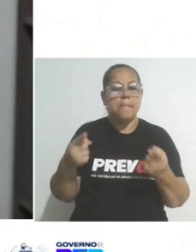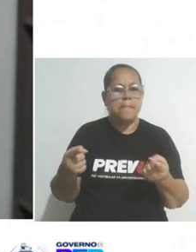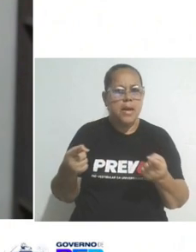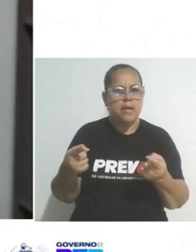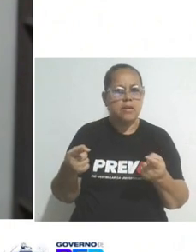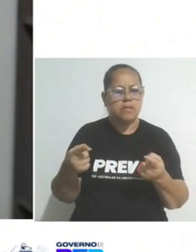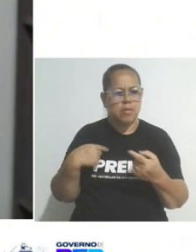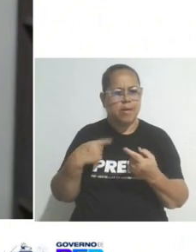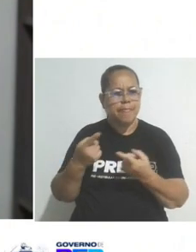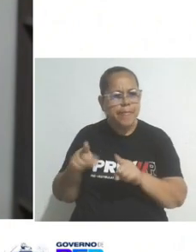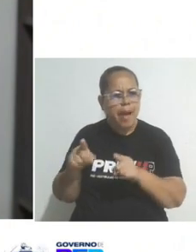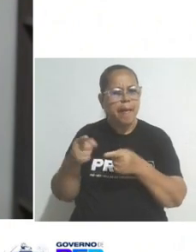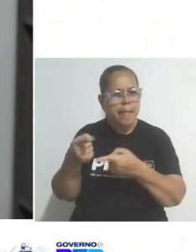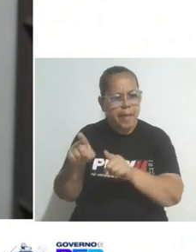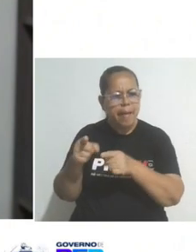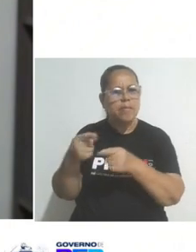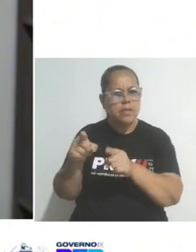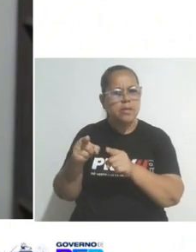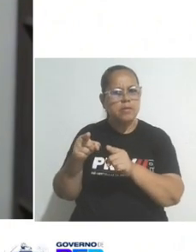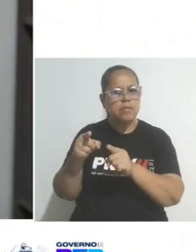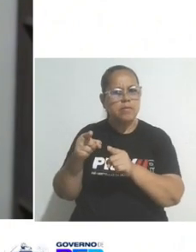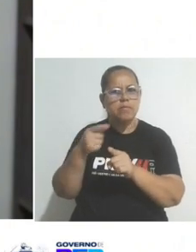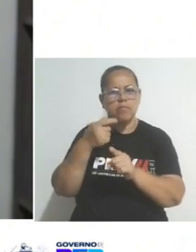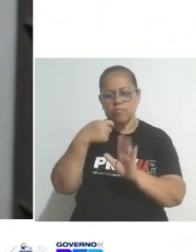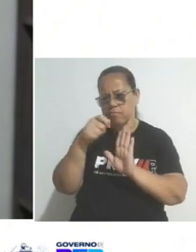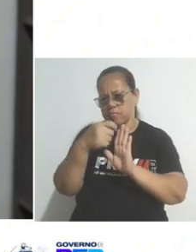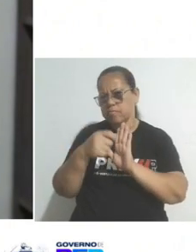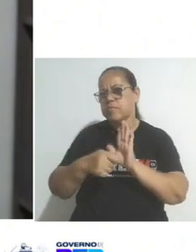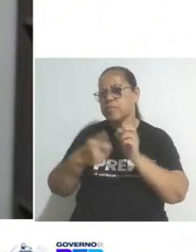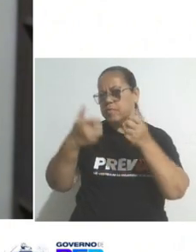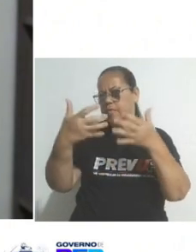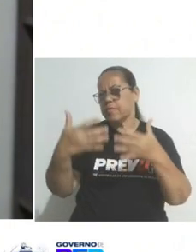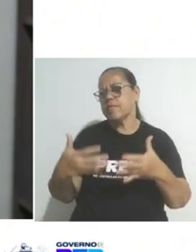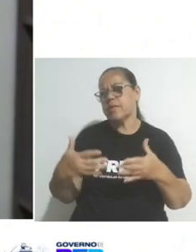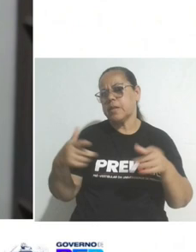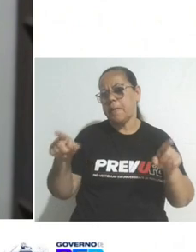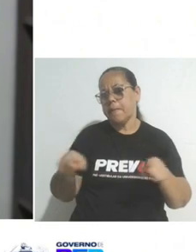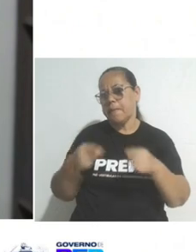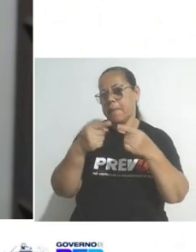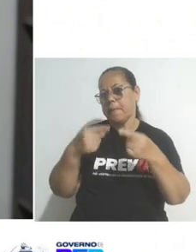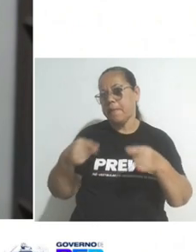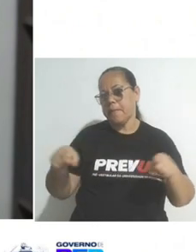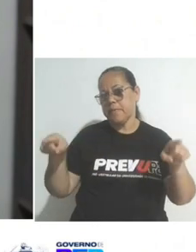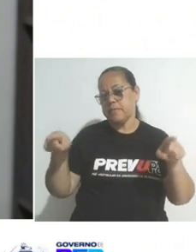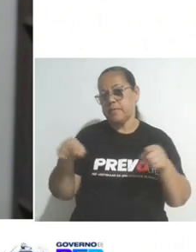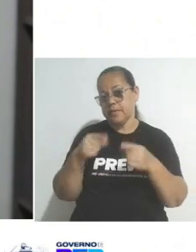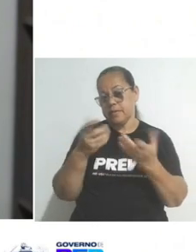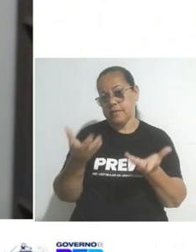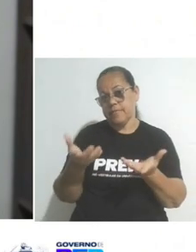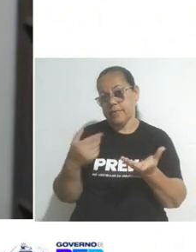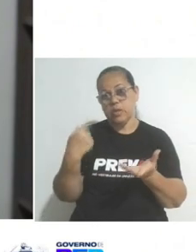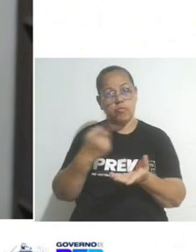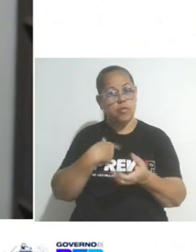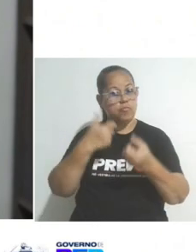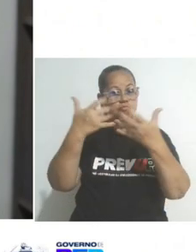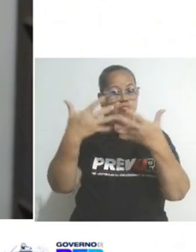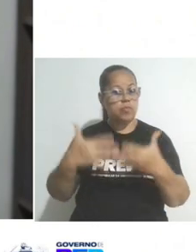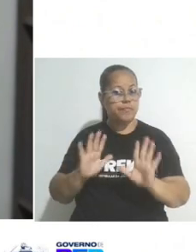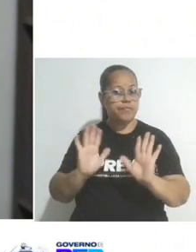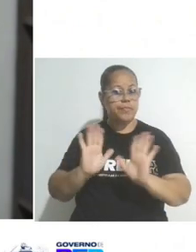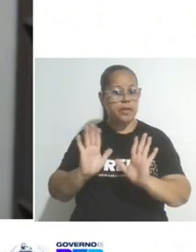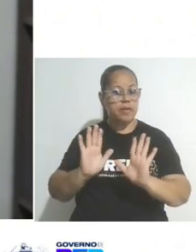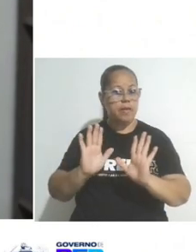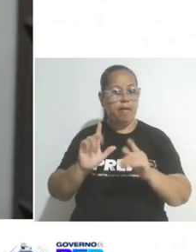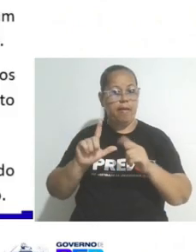a provocação que o autor está fazendo ao escrever a letra da música então não é isso que a gente está discutindo aqui então